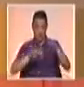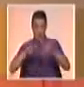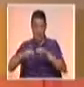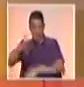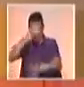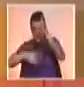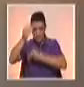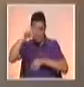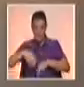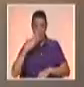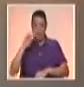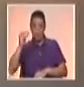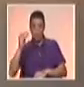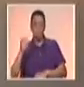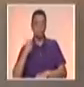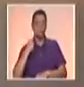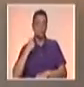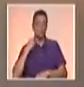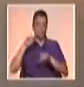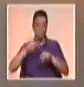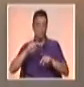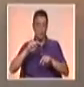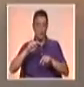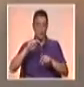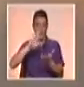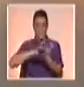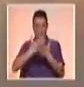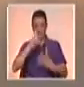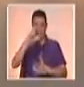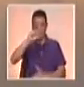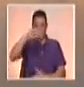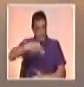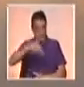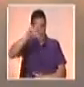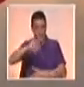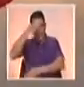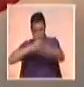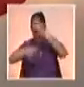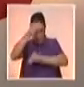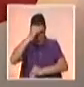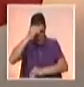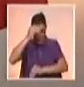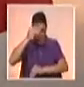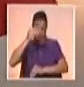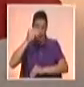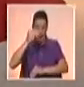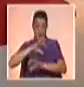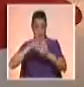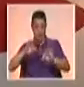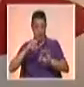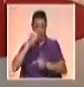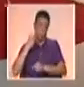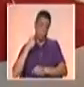menina neste momento é aluna do curso do Eduardo, é aluna do curso de intérprete de língua gestual, portanto ela também aprendeu com um aluno surdo, o que